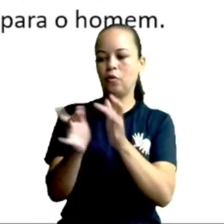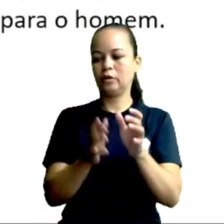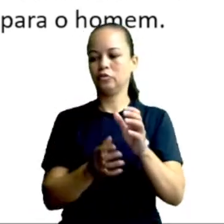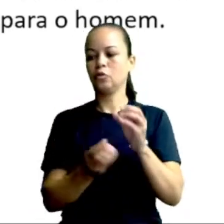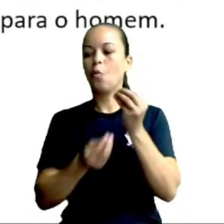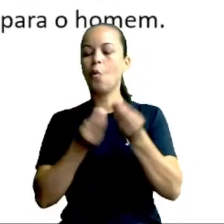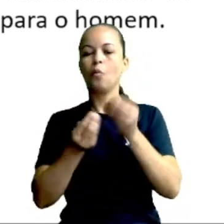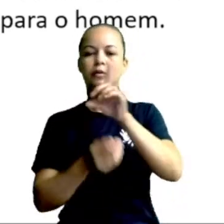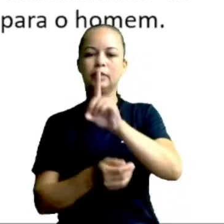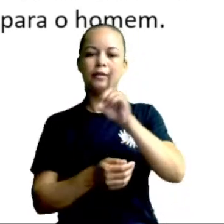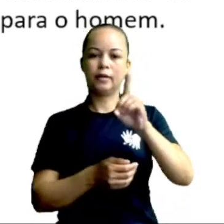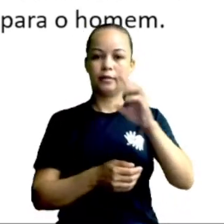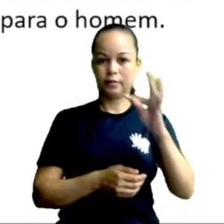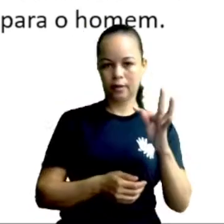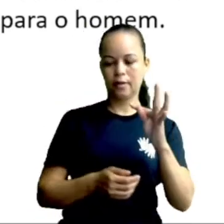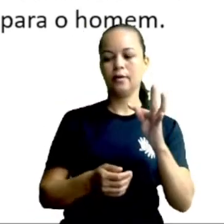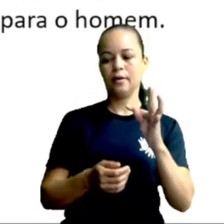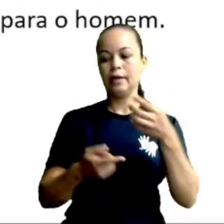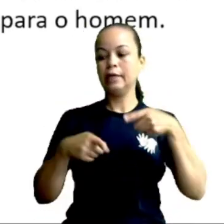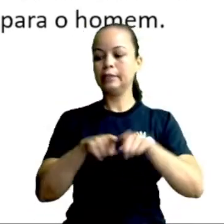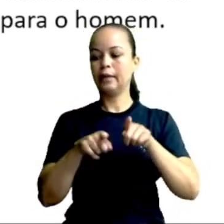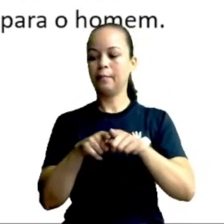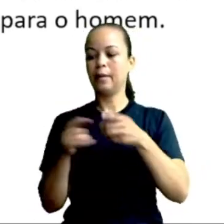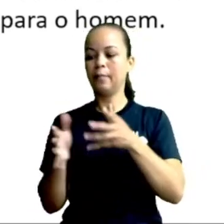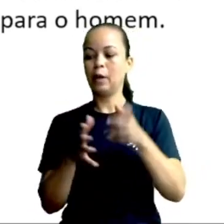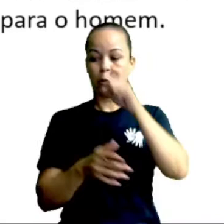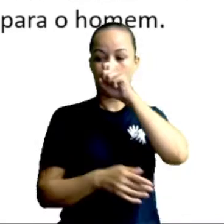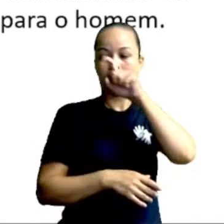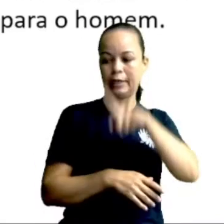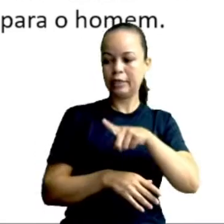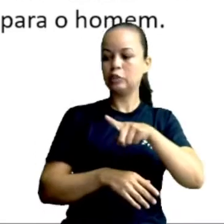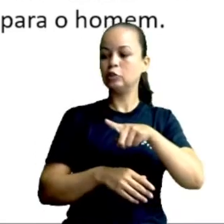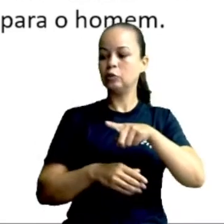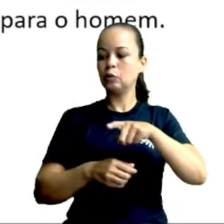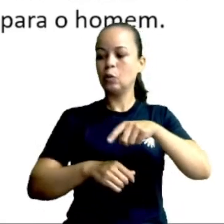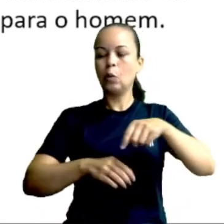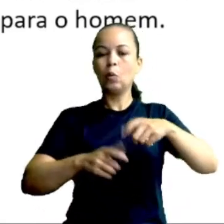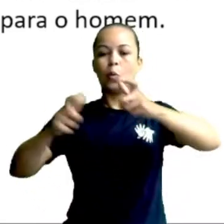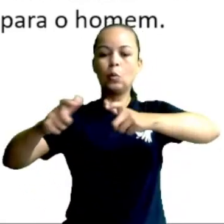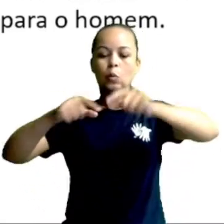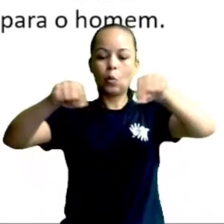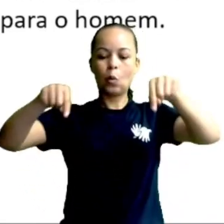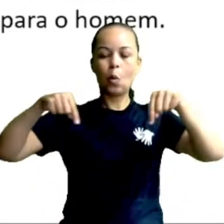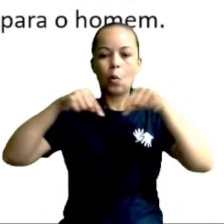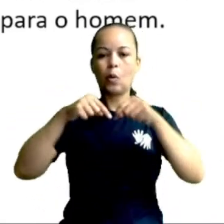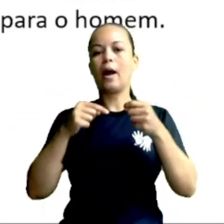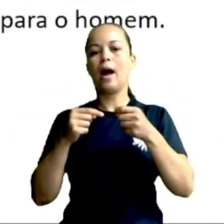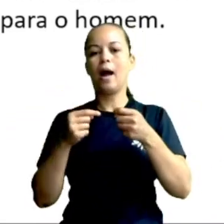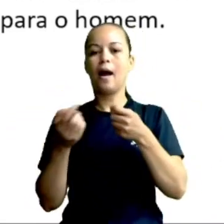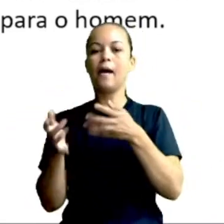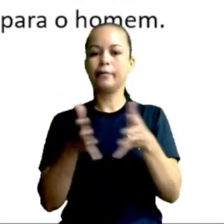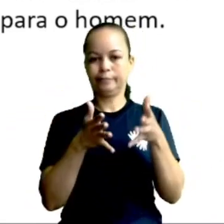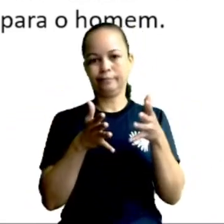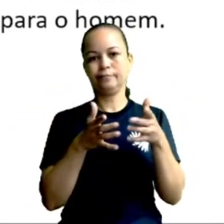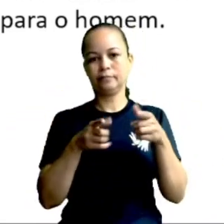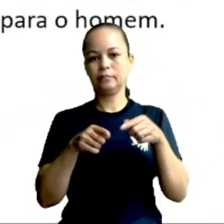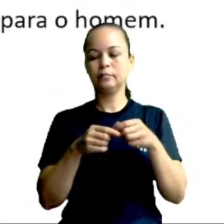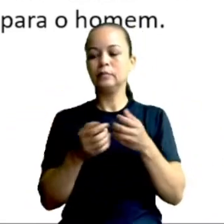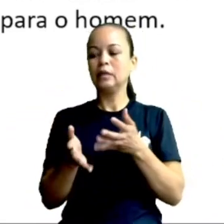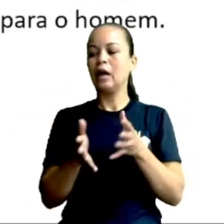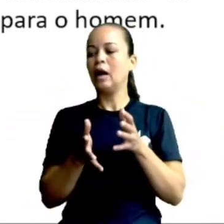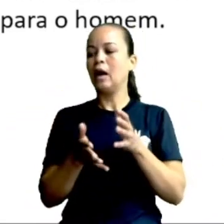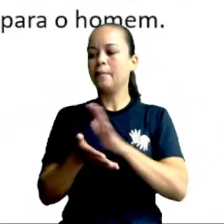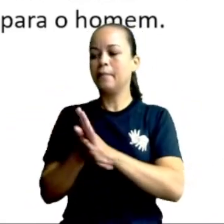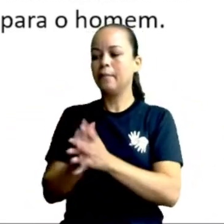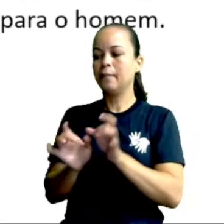A água é um ambiente de vida para muitos seres vivos, né? Então, nós temos aí a morte de peixes, até mesmo de espécies, gente, que a gente não